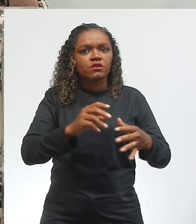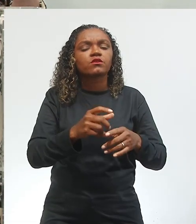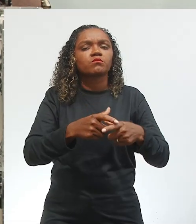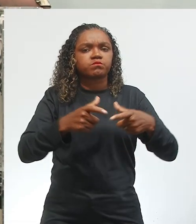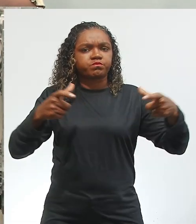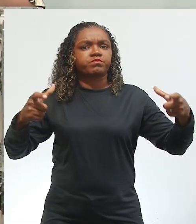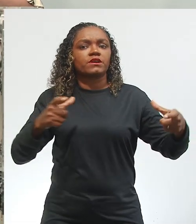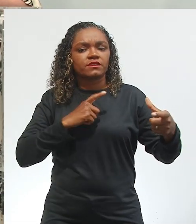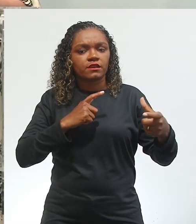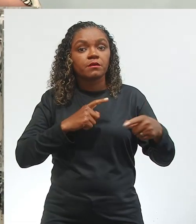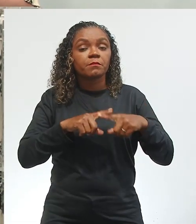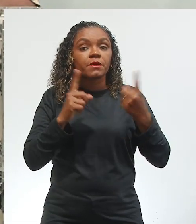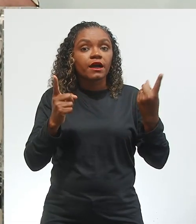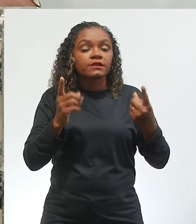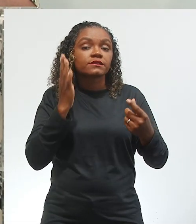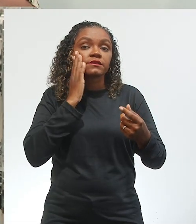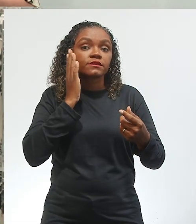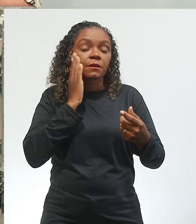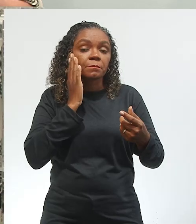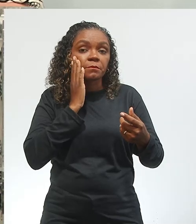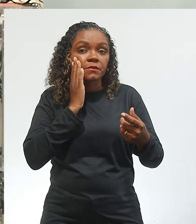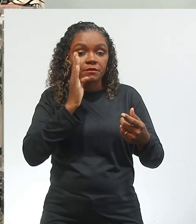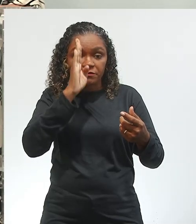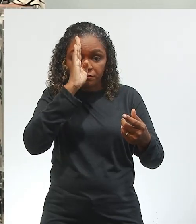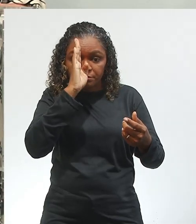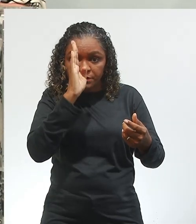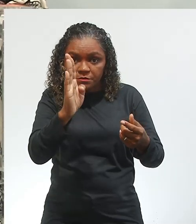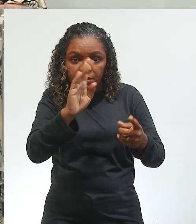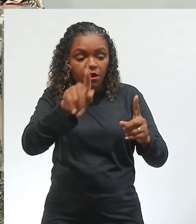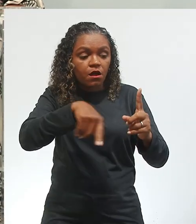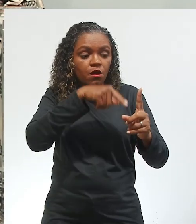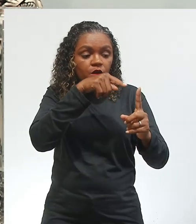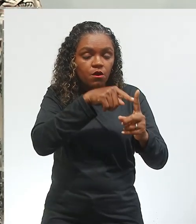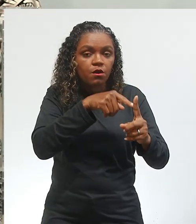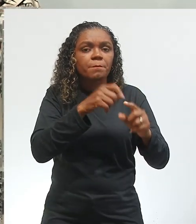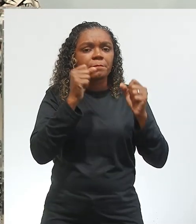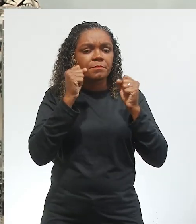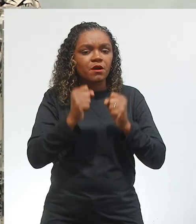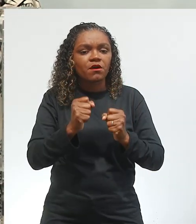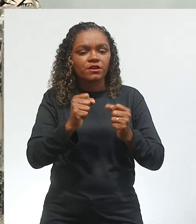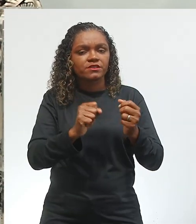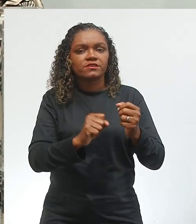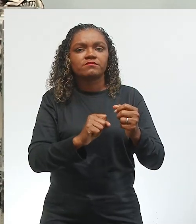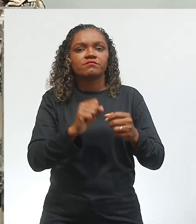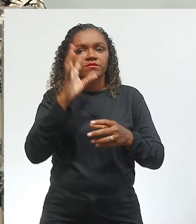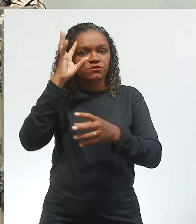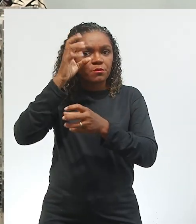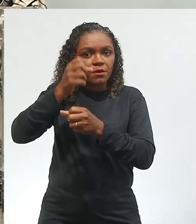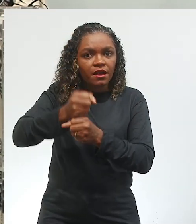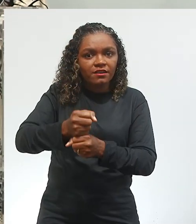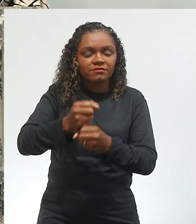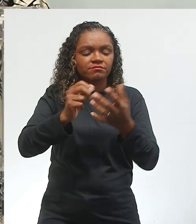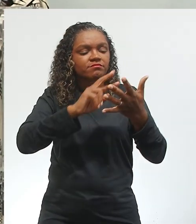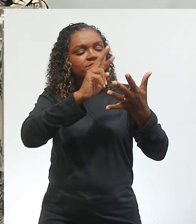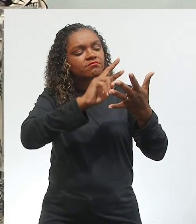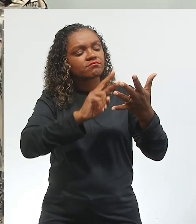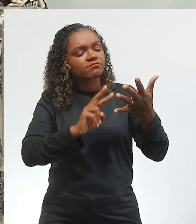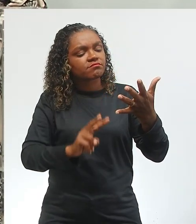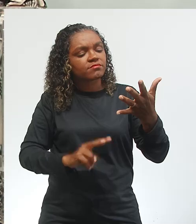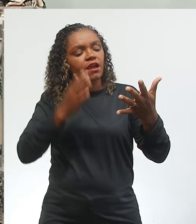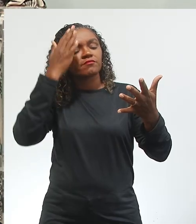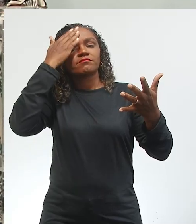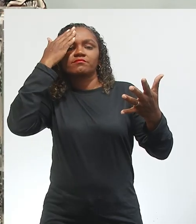quiser saber assim, quais são os pontos principais do plano, pode ler o sumário executivo. Então, após o plano